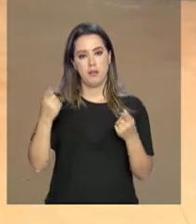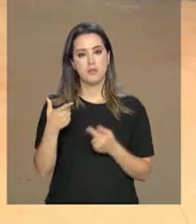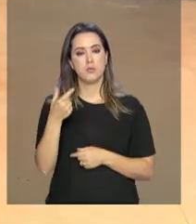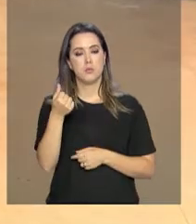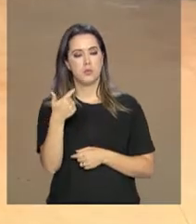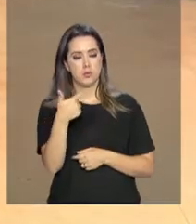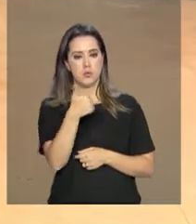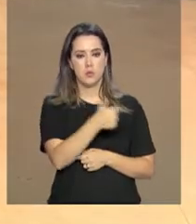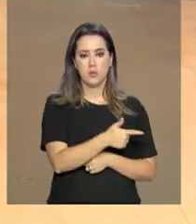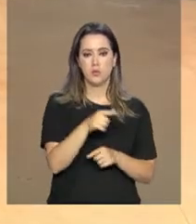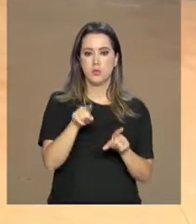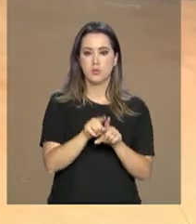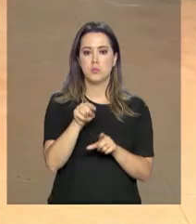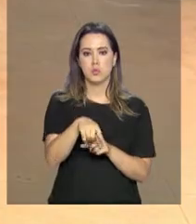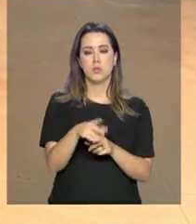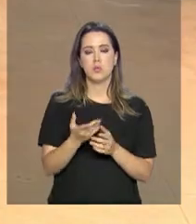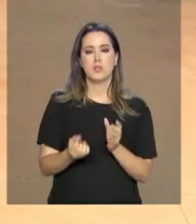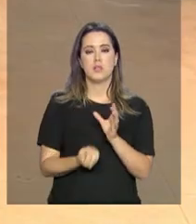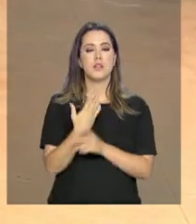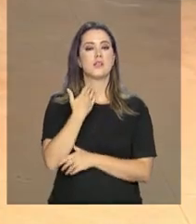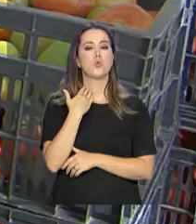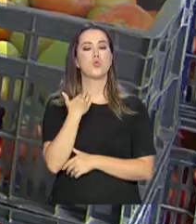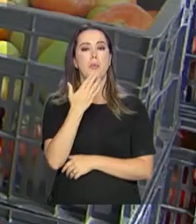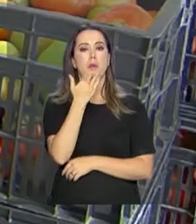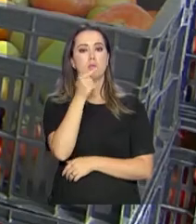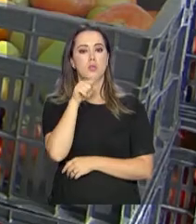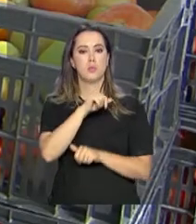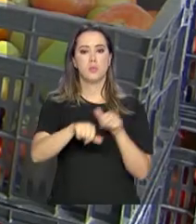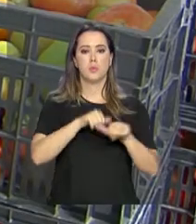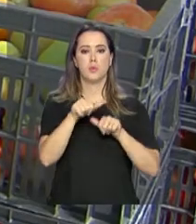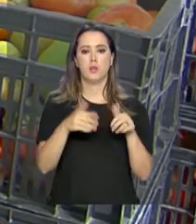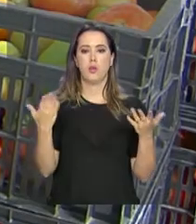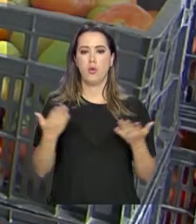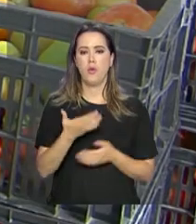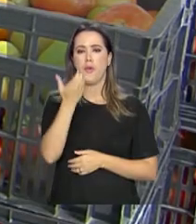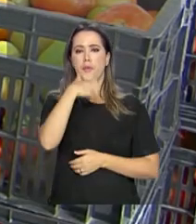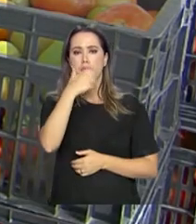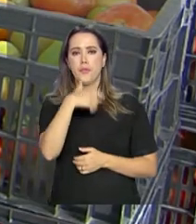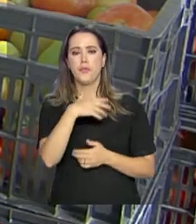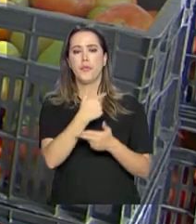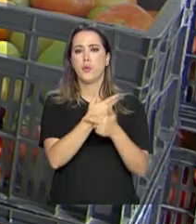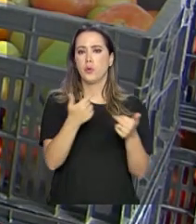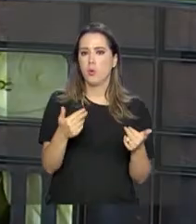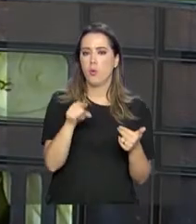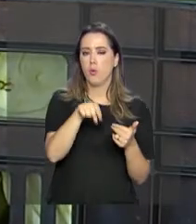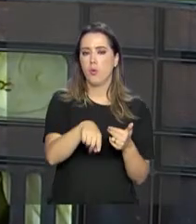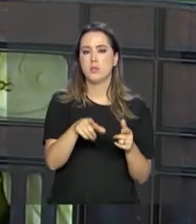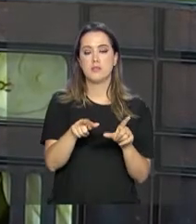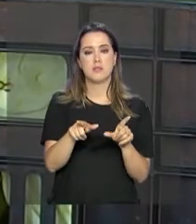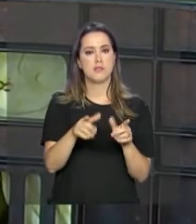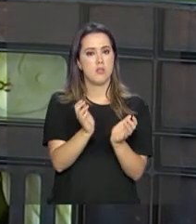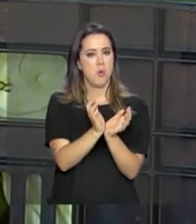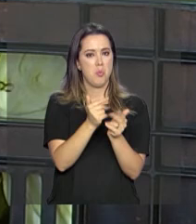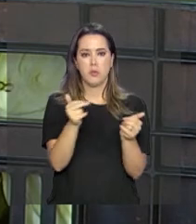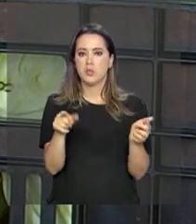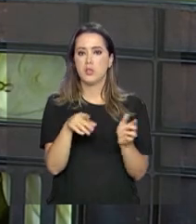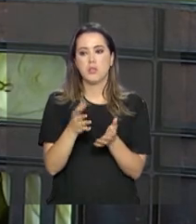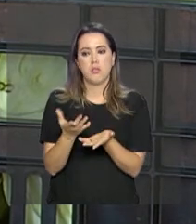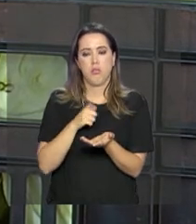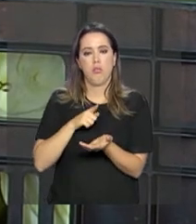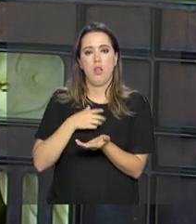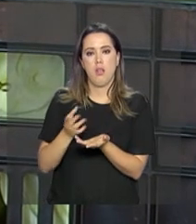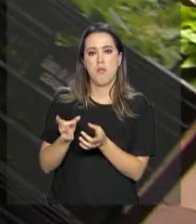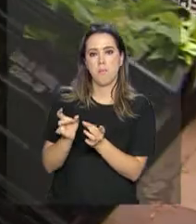conta com o apoio do governo federal, isso vem mudando. Agora, frutas, verduras e legumes que sobram são enviados